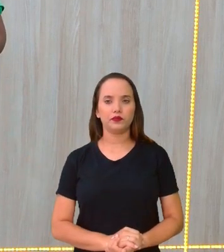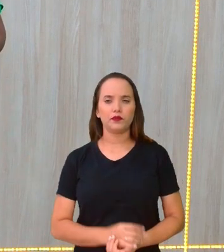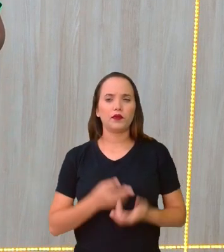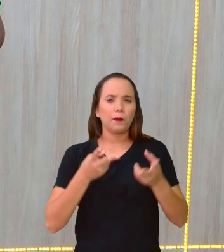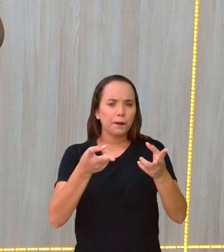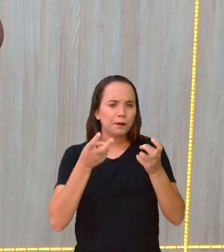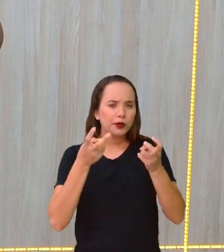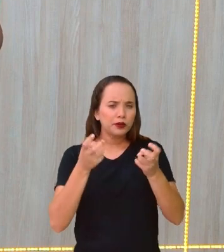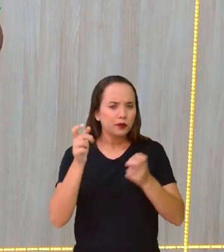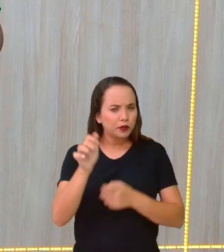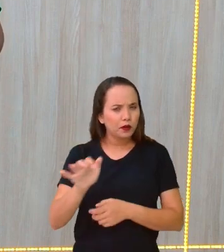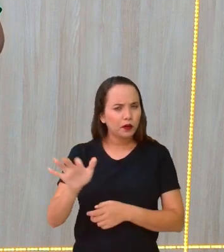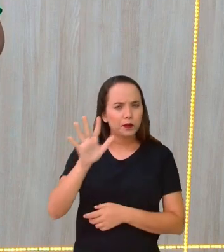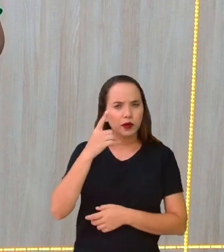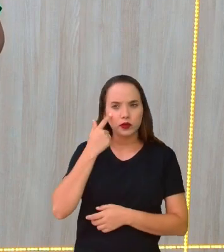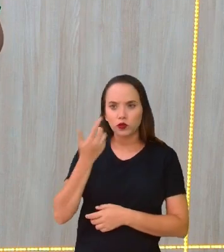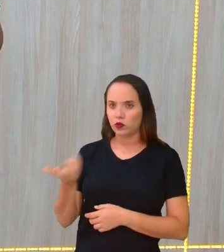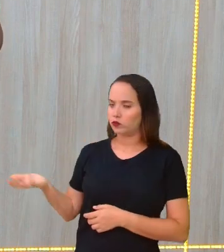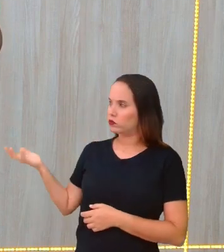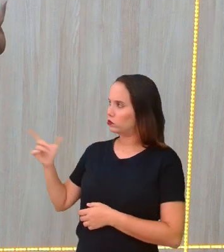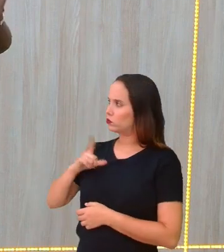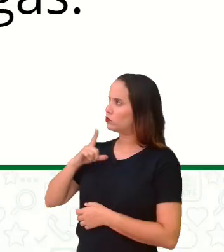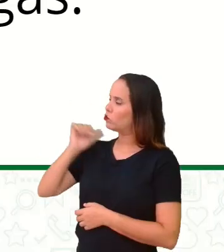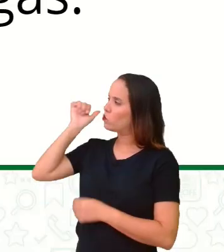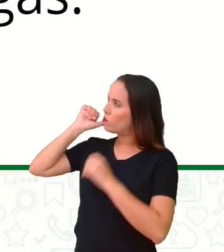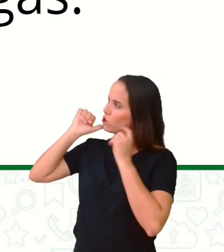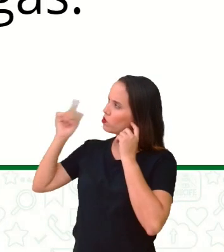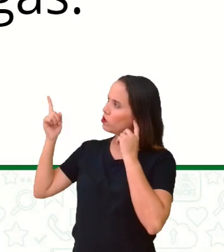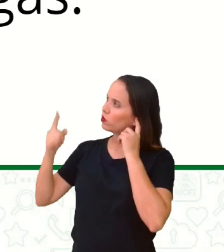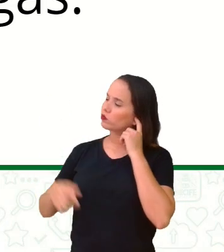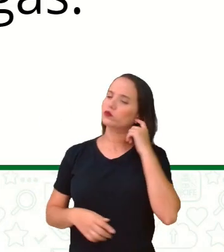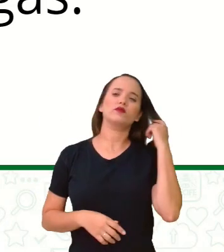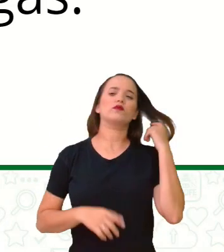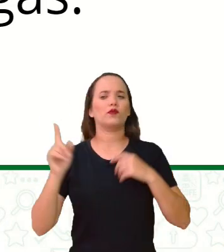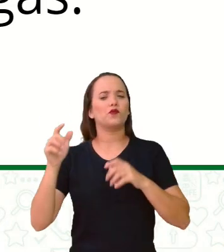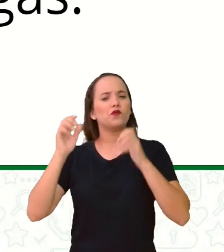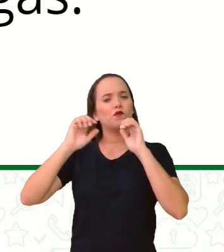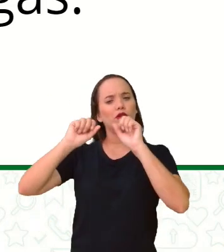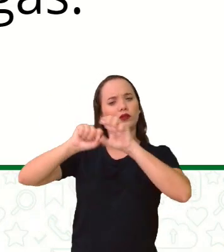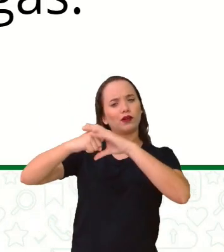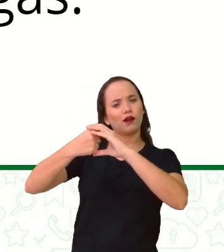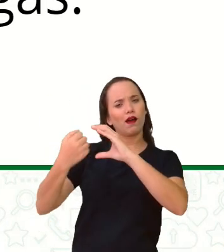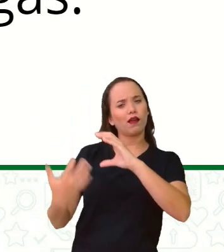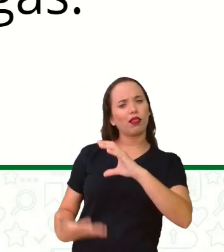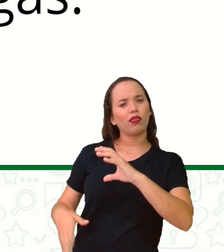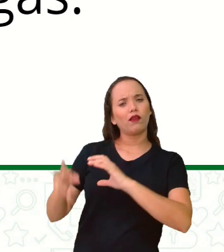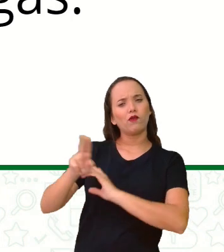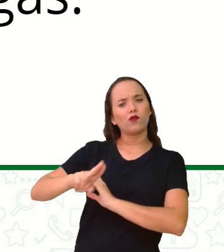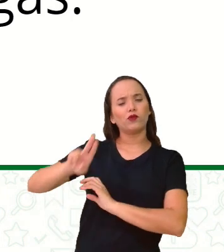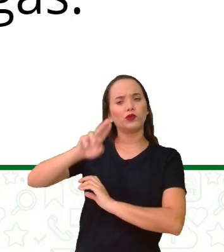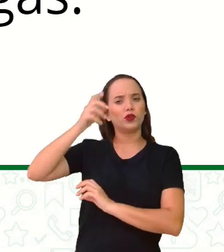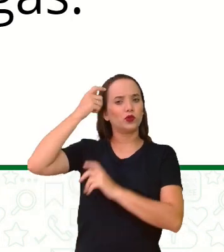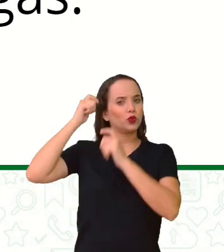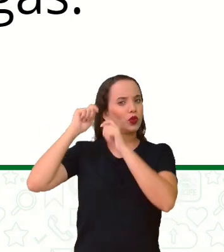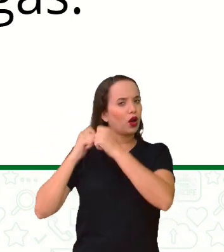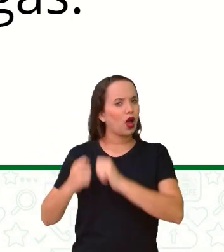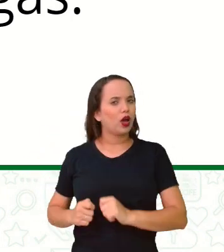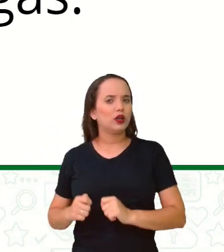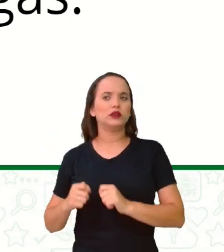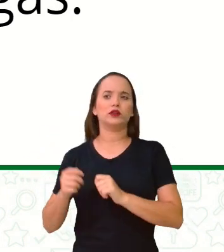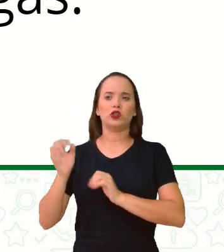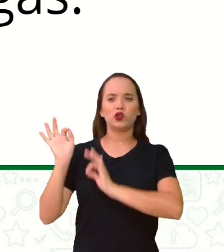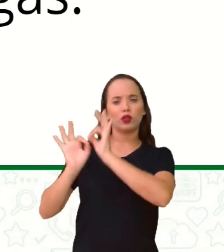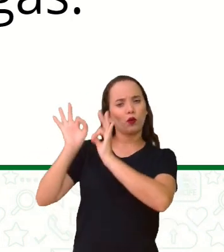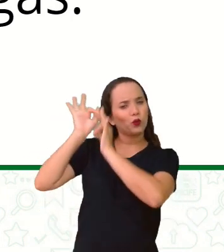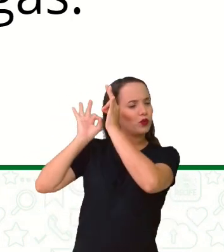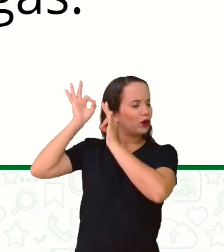Observem que na ilustração eu coloquei uma mulher, uma moça, com essa característica de tranças formando desenhos,